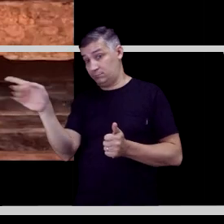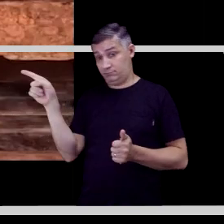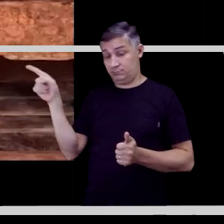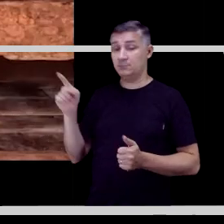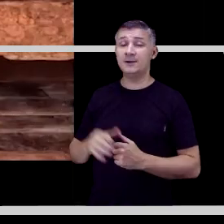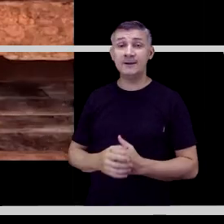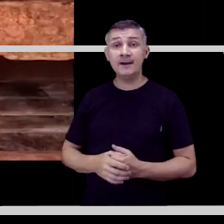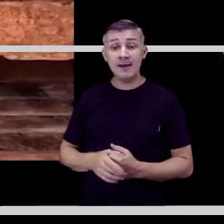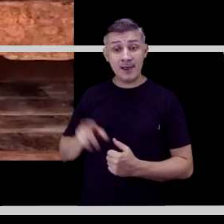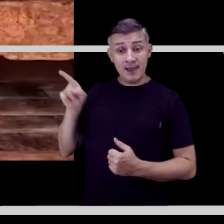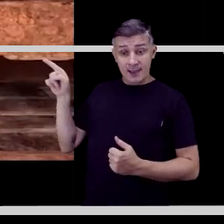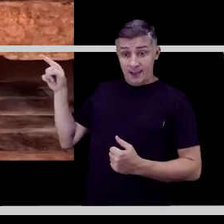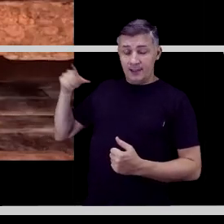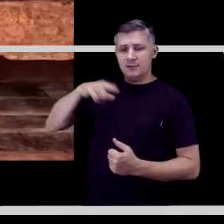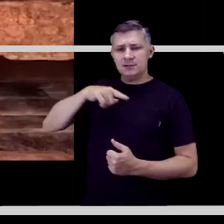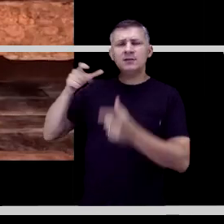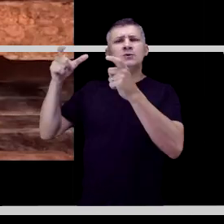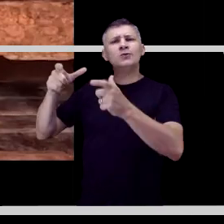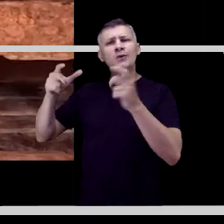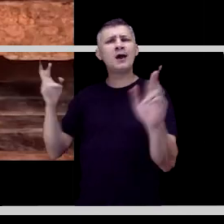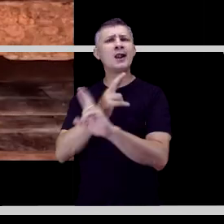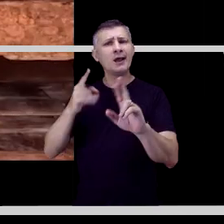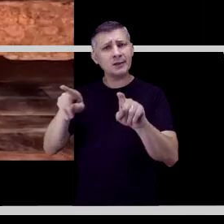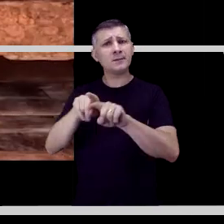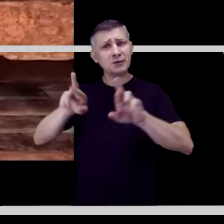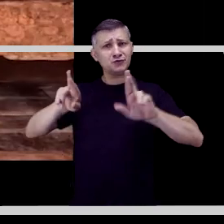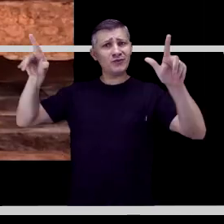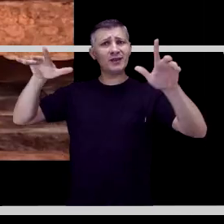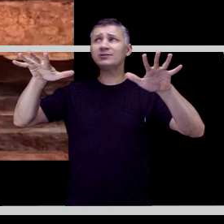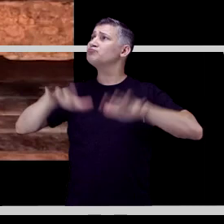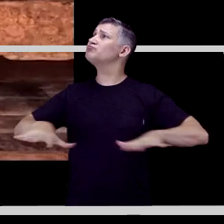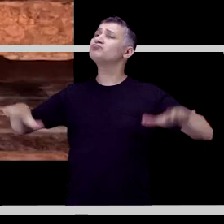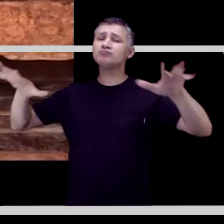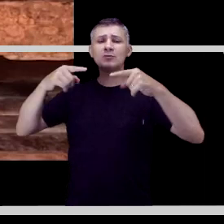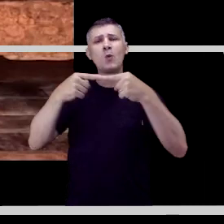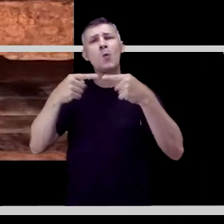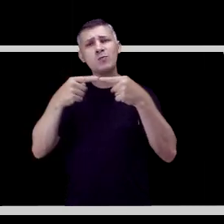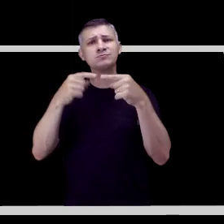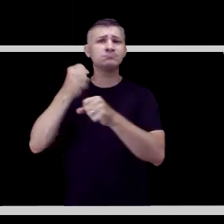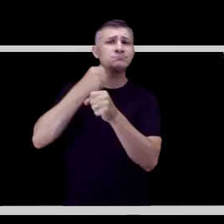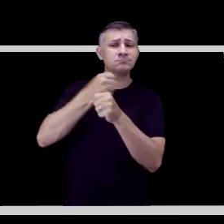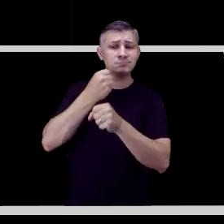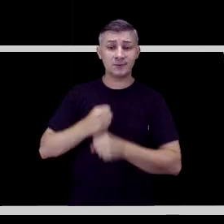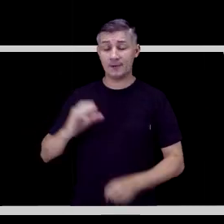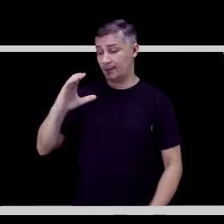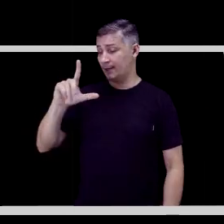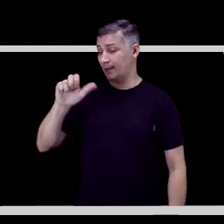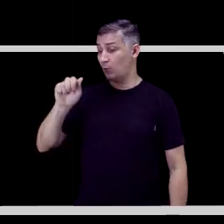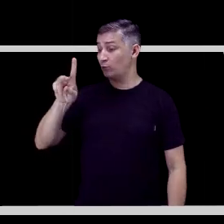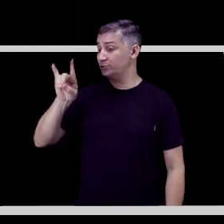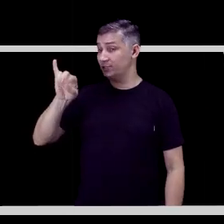Machitiano, dedicada à obra da artista Cláudia Andujar, que está logo na sequência do Miguel Rio Branco, que